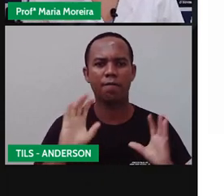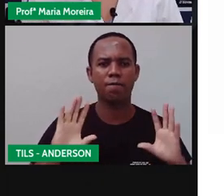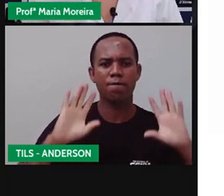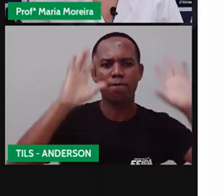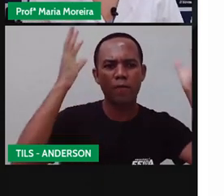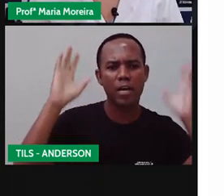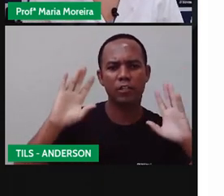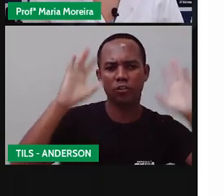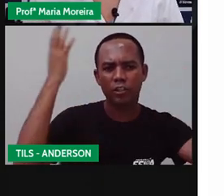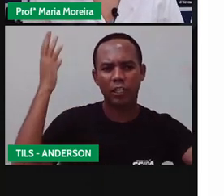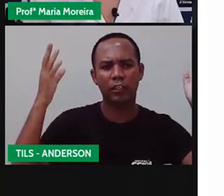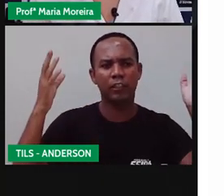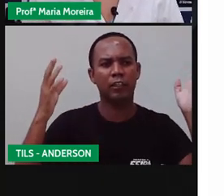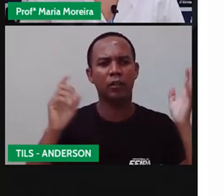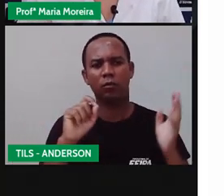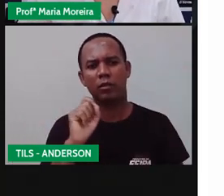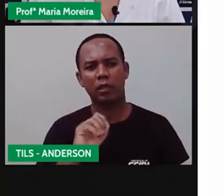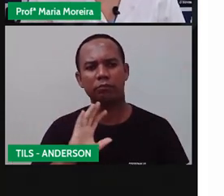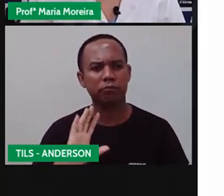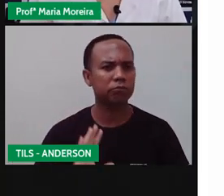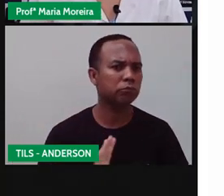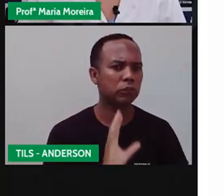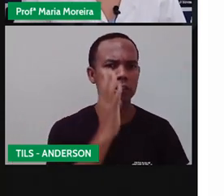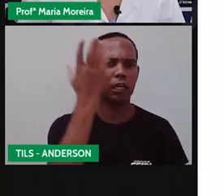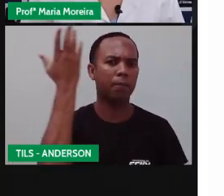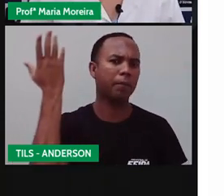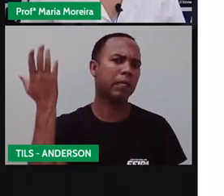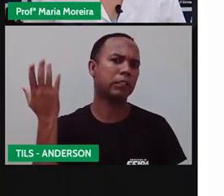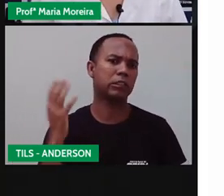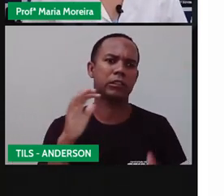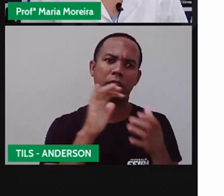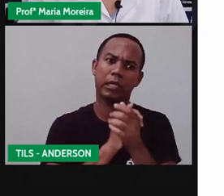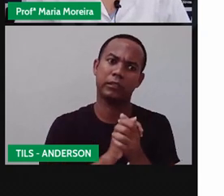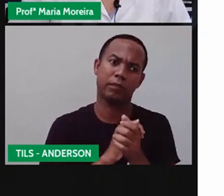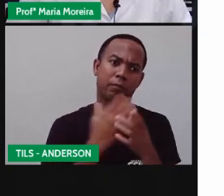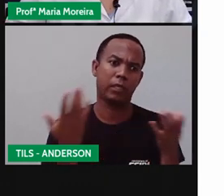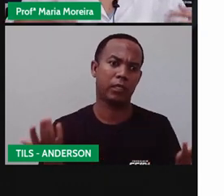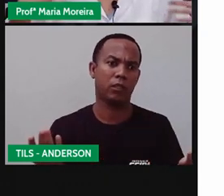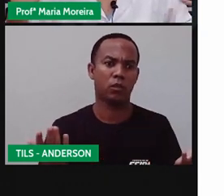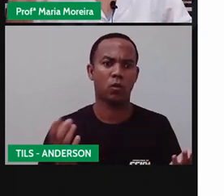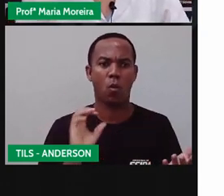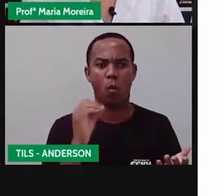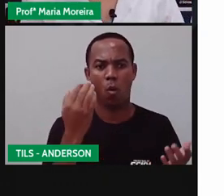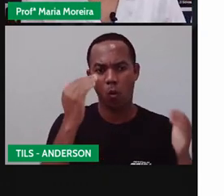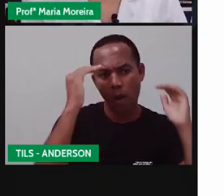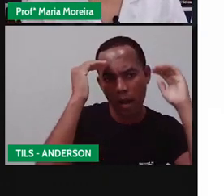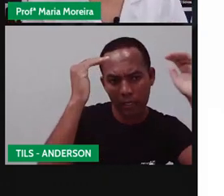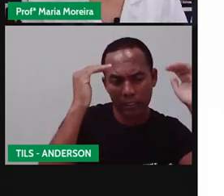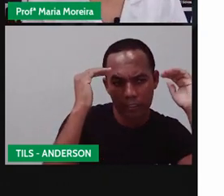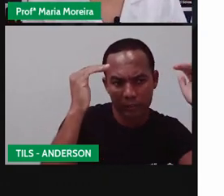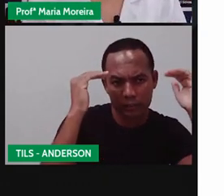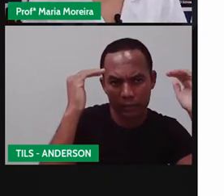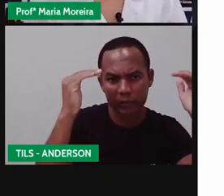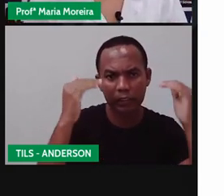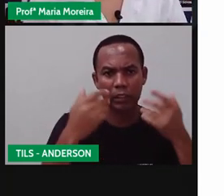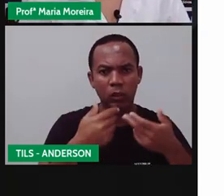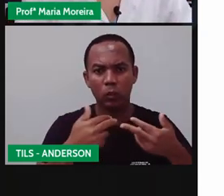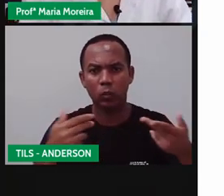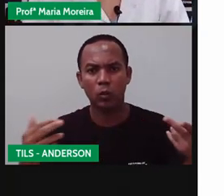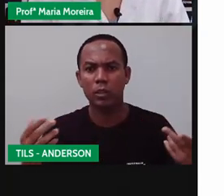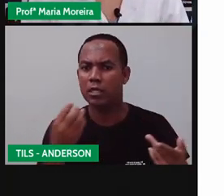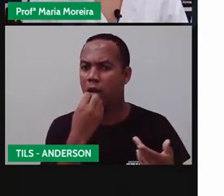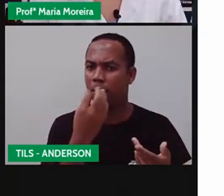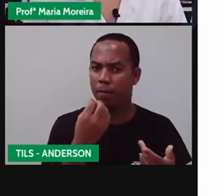celebrar algum acontecimento importante. Como o quê? Como um casamento, como agradecimento por alguma coisa que aconteceu